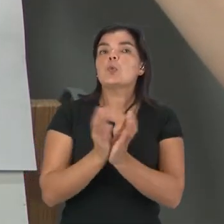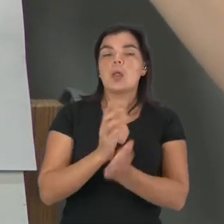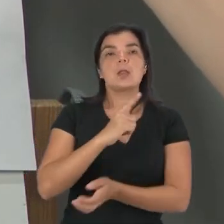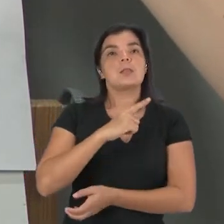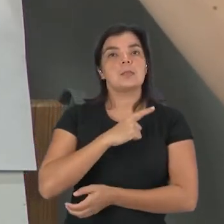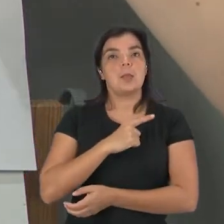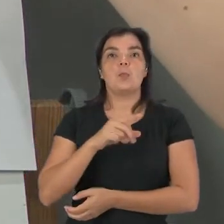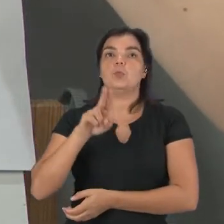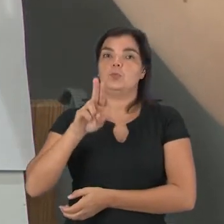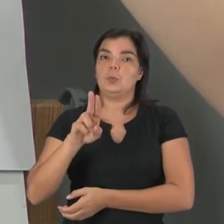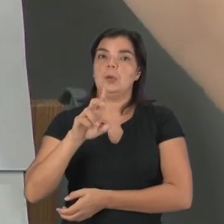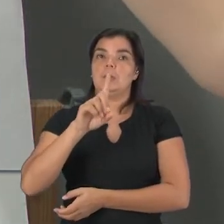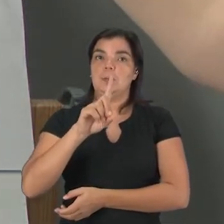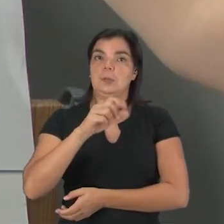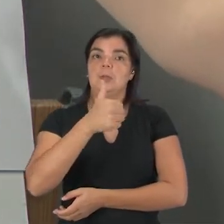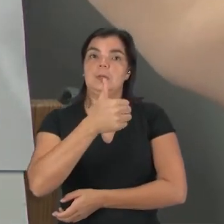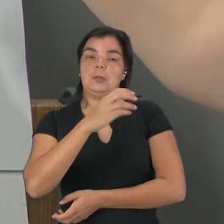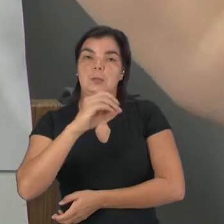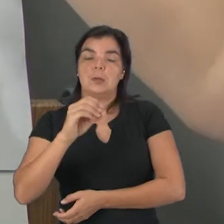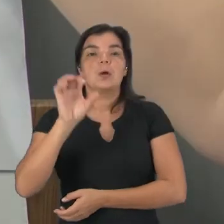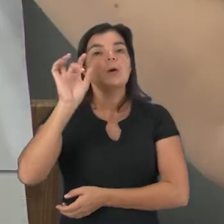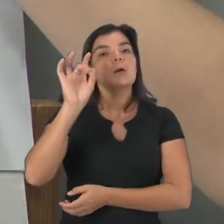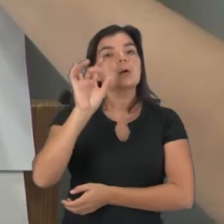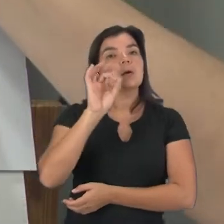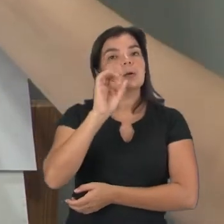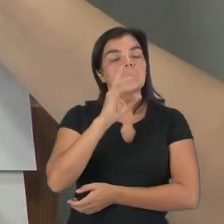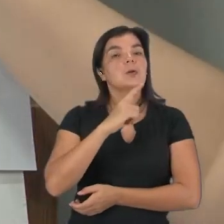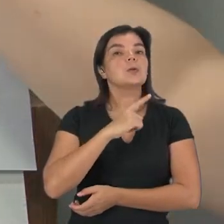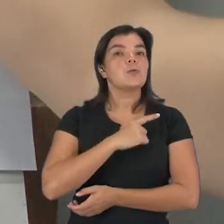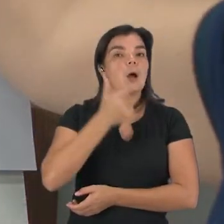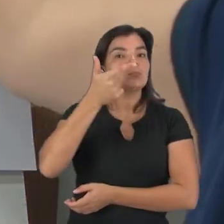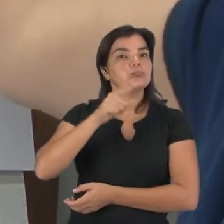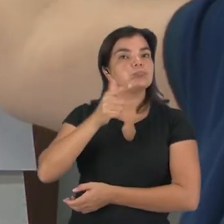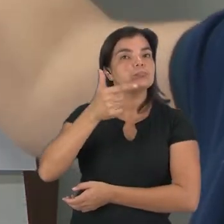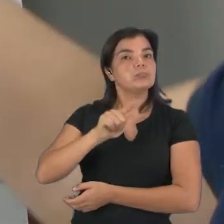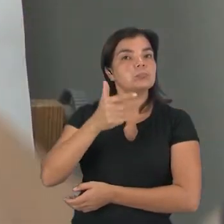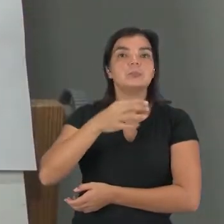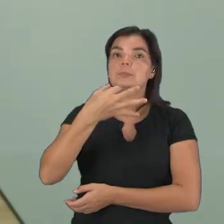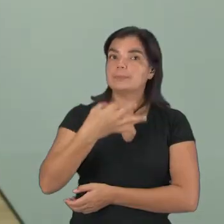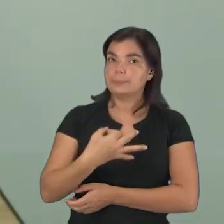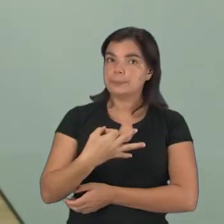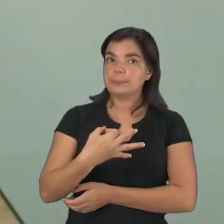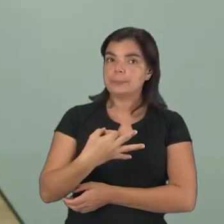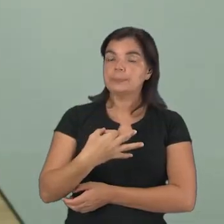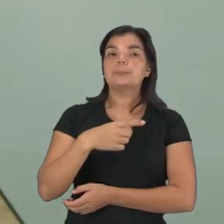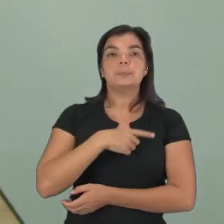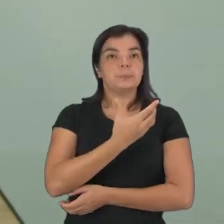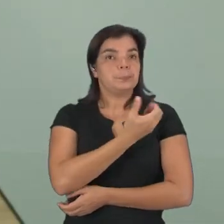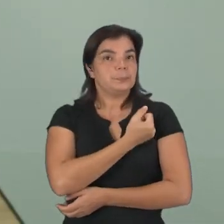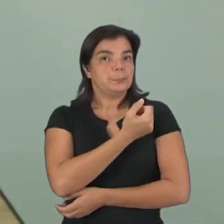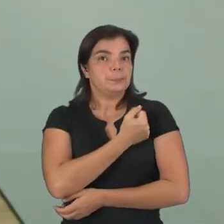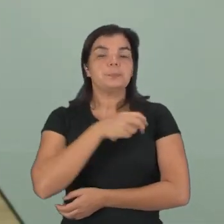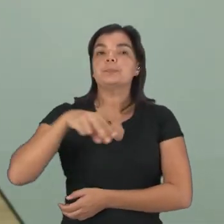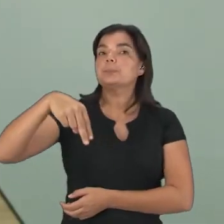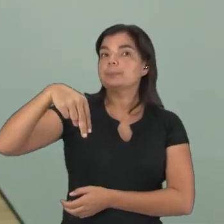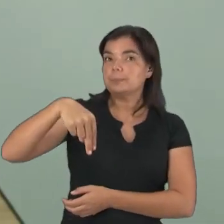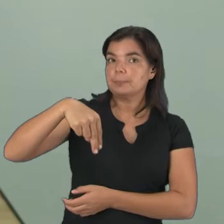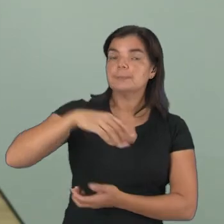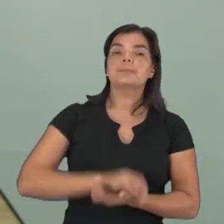ter unidade, dezena e centena. Cada classe, ela vai se repetir, certo? Isso são dos números